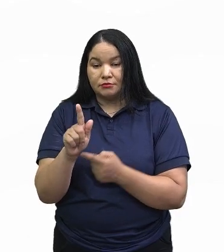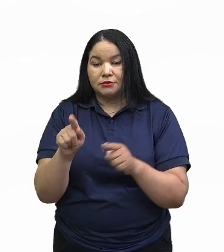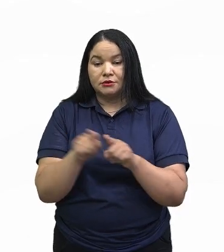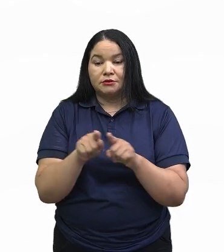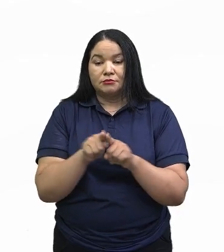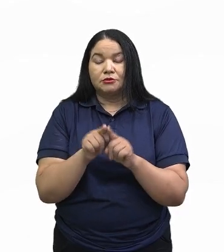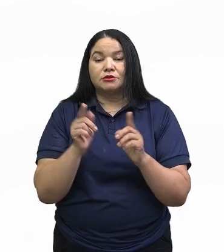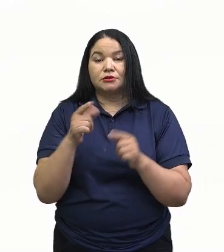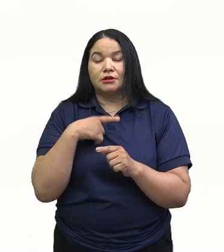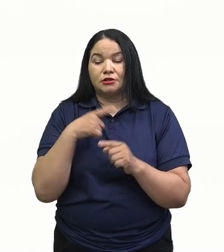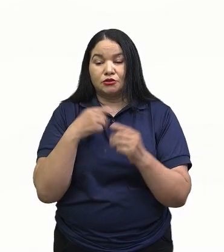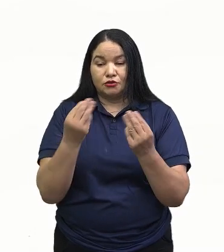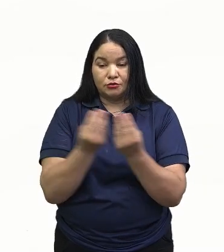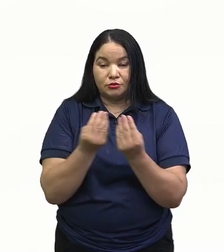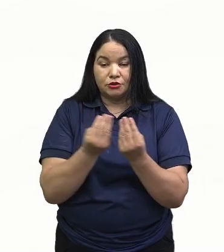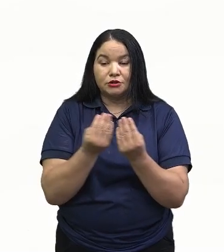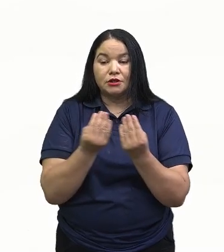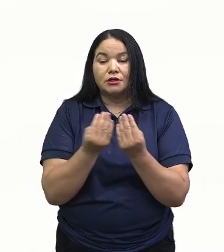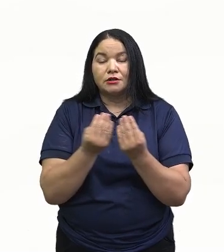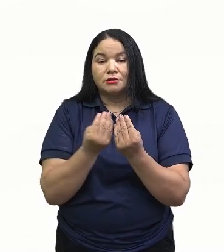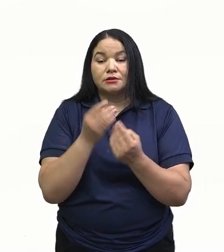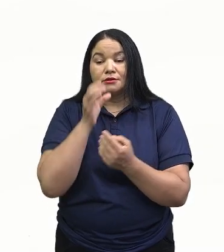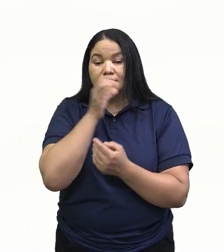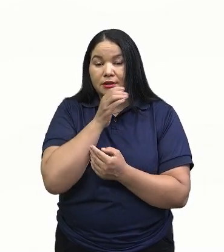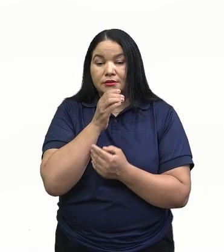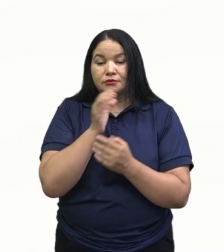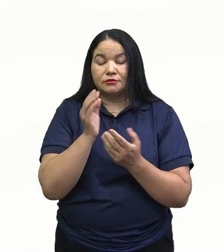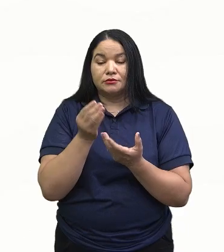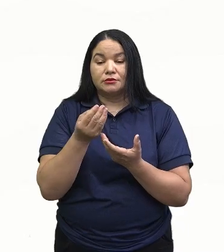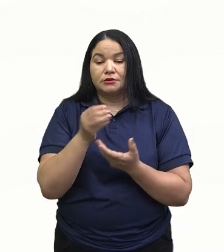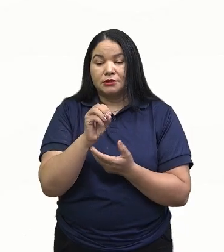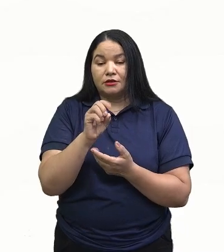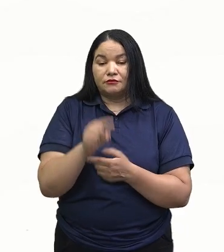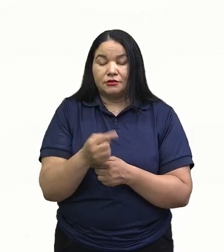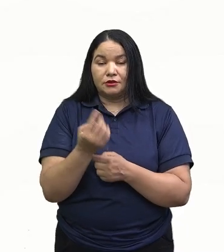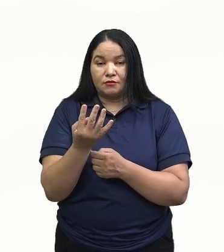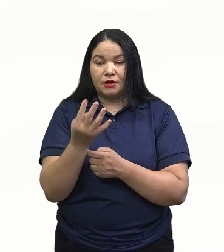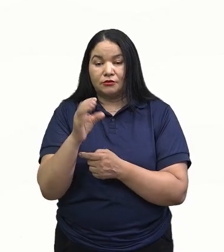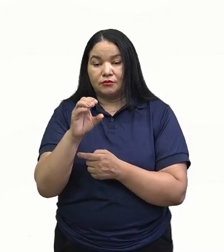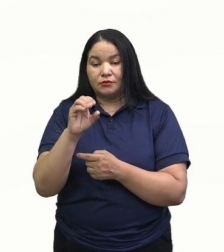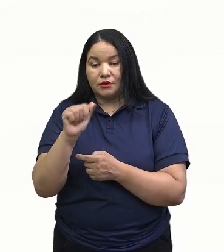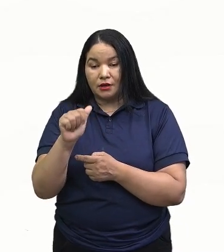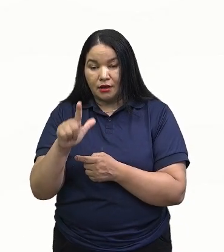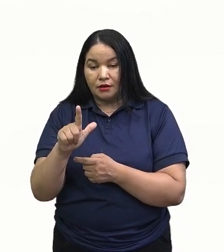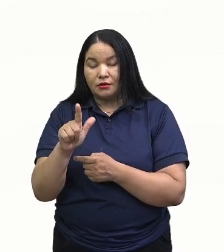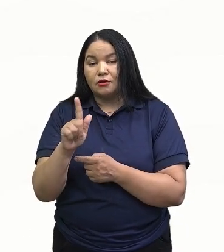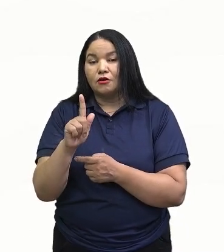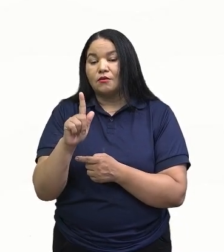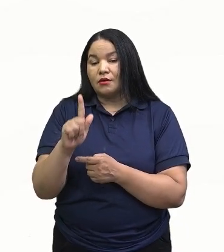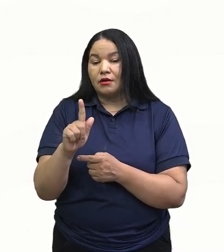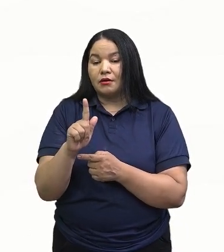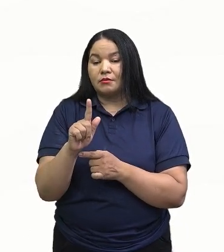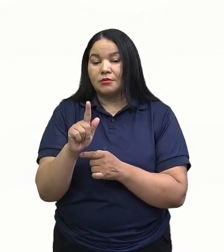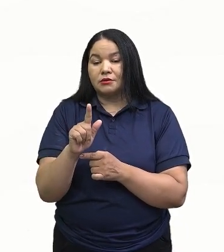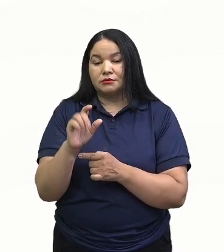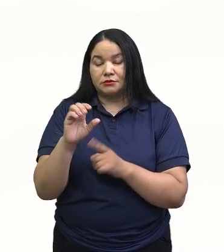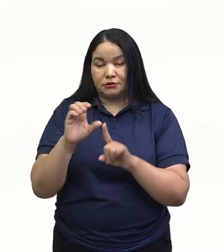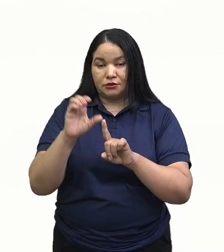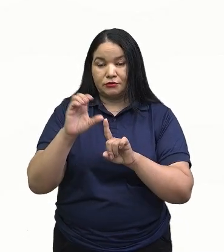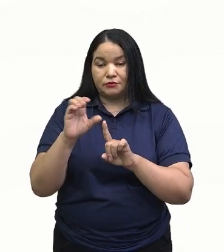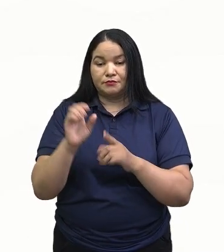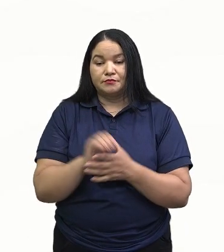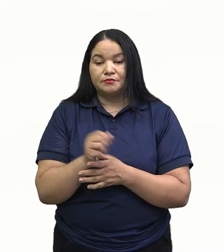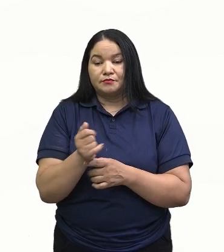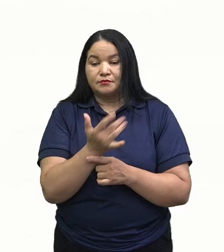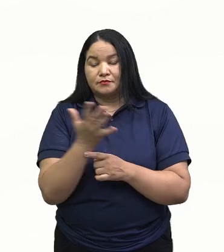calor específico 0,4 caloria por grama grau Celsius. Determine, letra A, quantidade